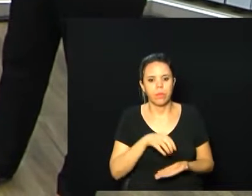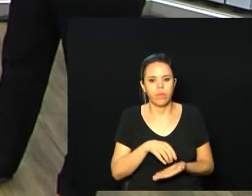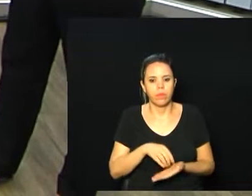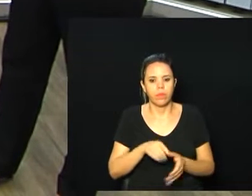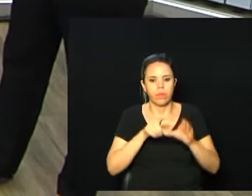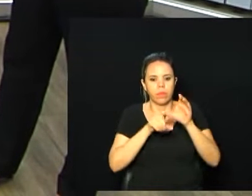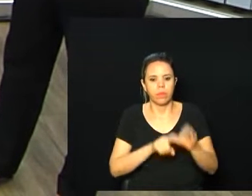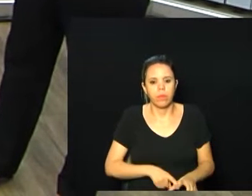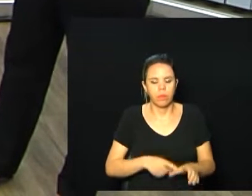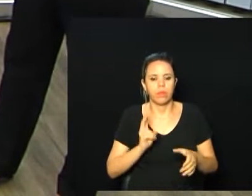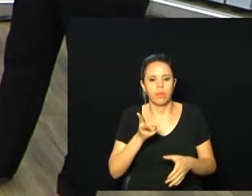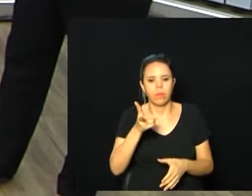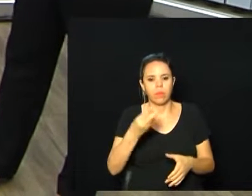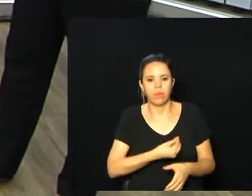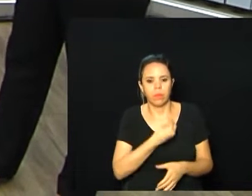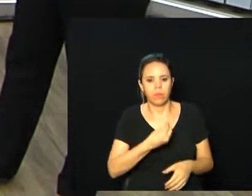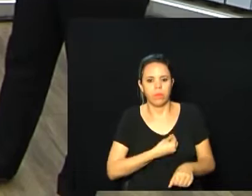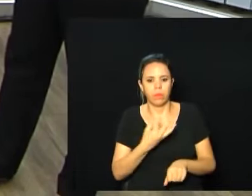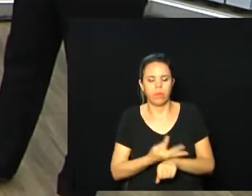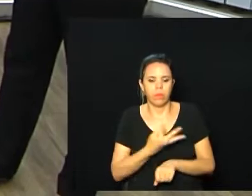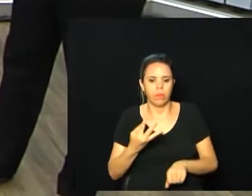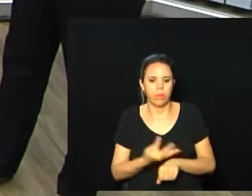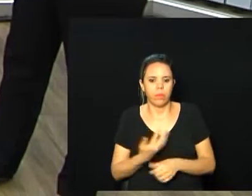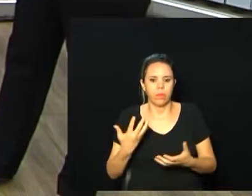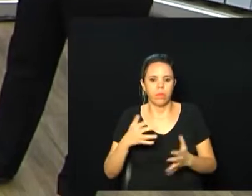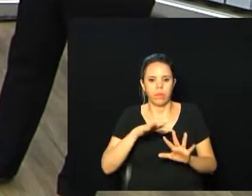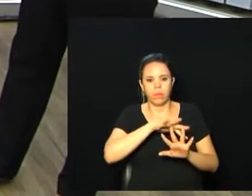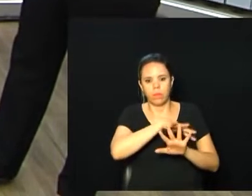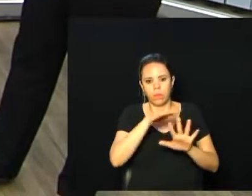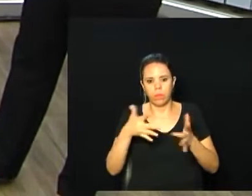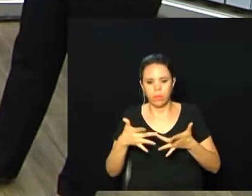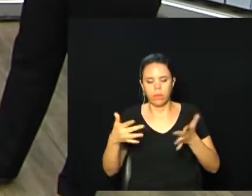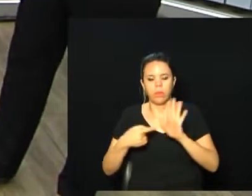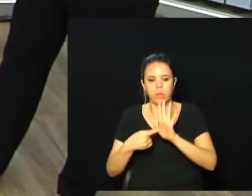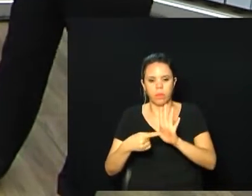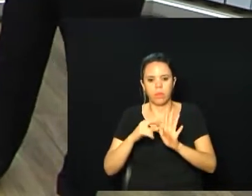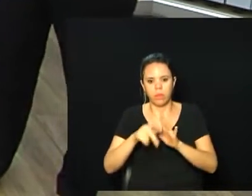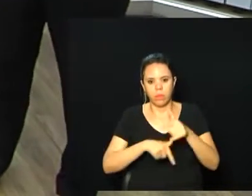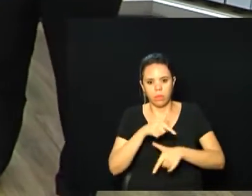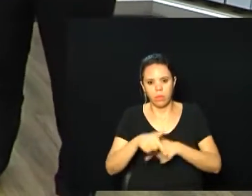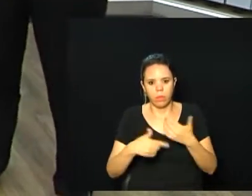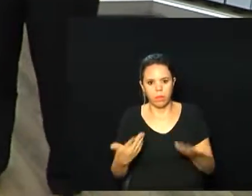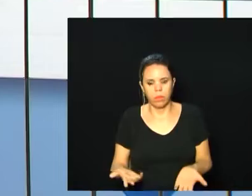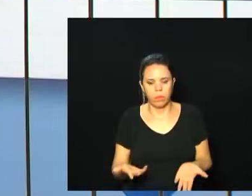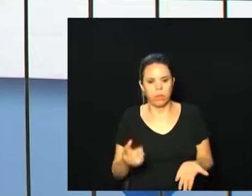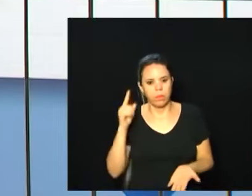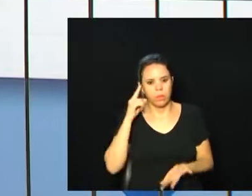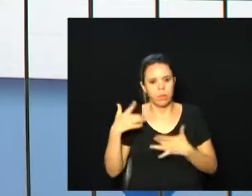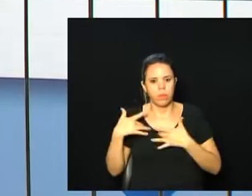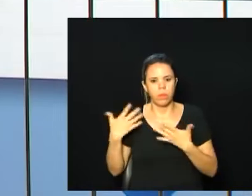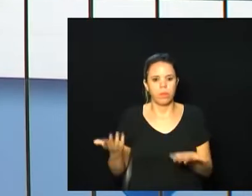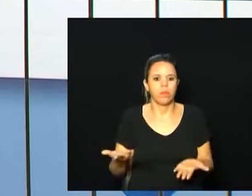muito de doações para continuar sobrevivendo. A gente tem aqui Mãos Solidárias, que mostra vários trabalhos. E o Dia de Doar